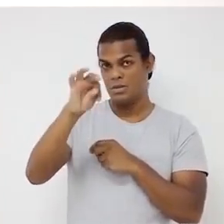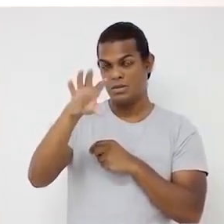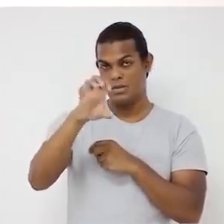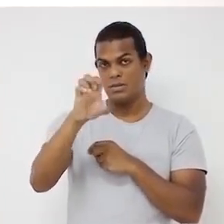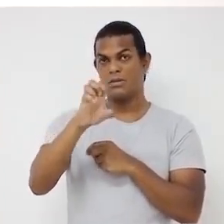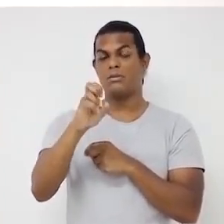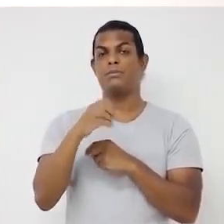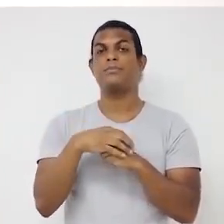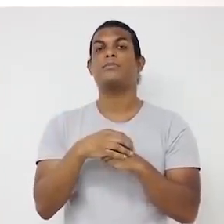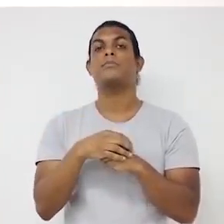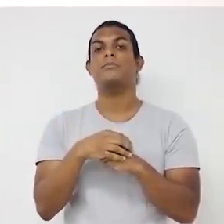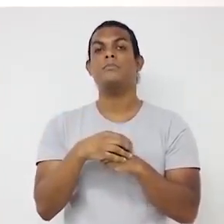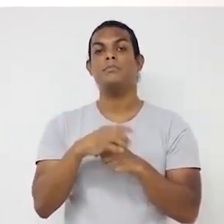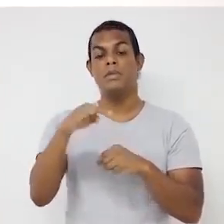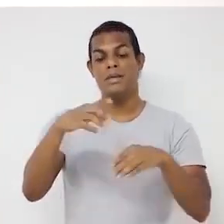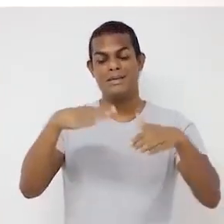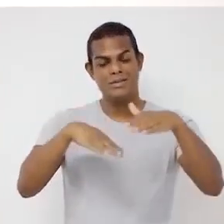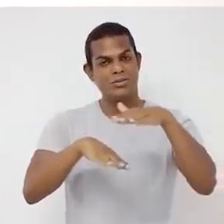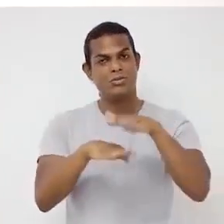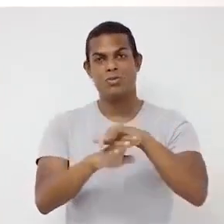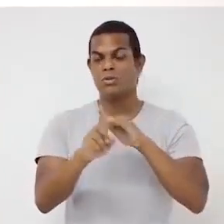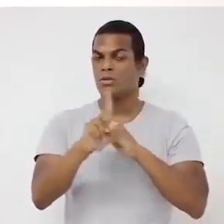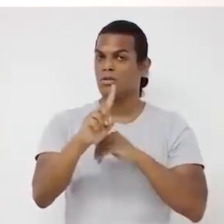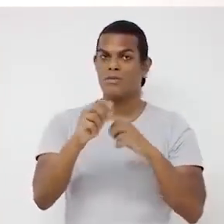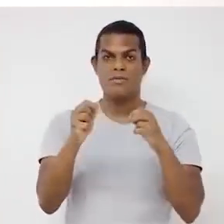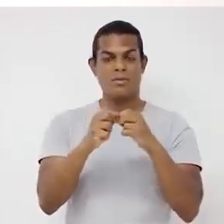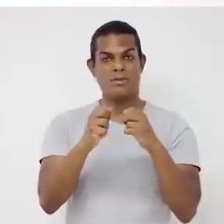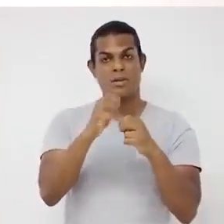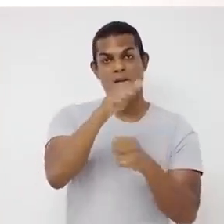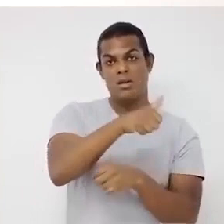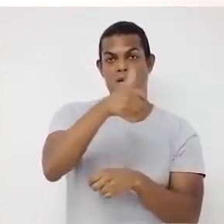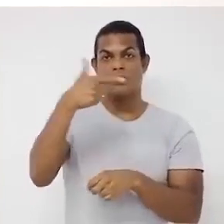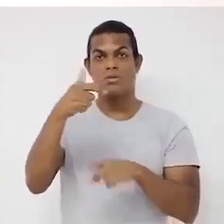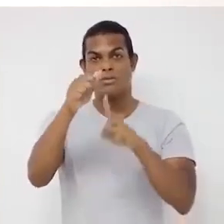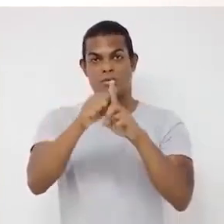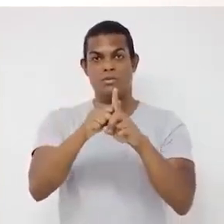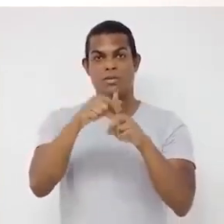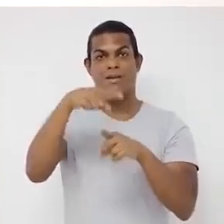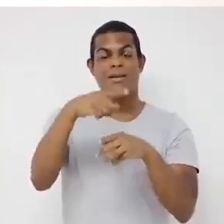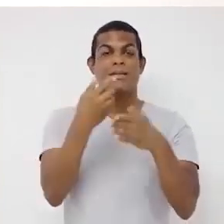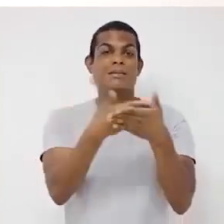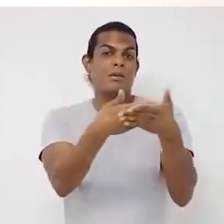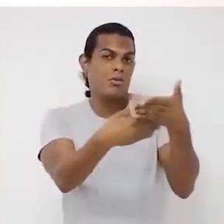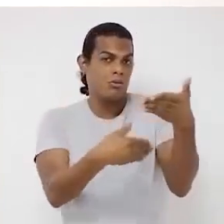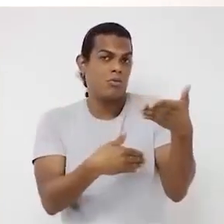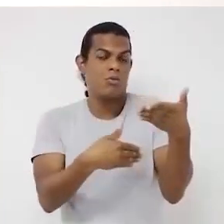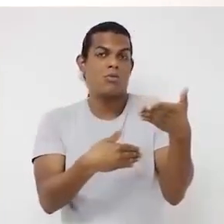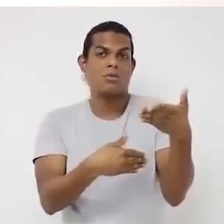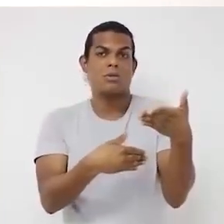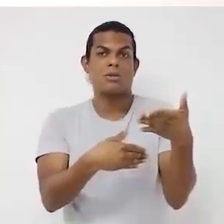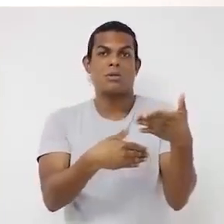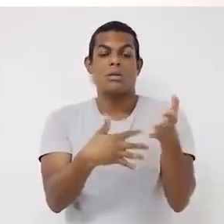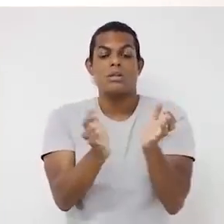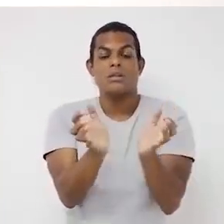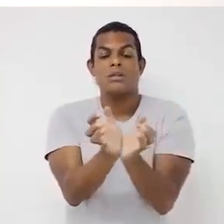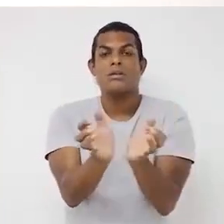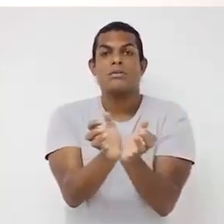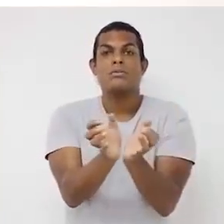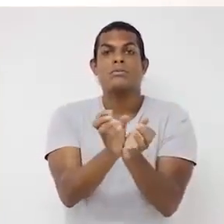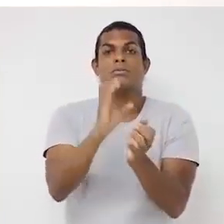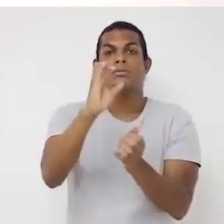será realizado dentro dos próximos 12 meses. A essa conta estoque, a gente diz que ela faz parte do